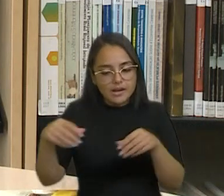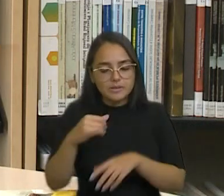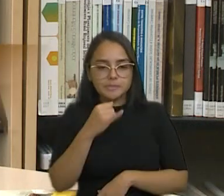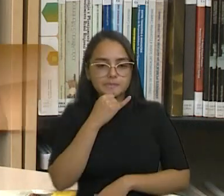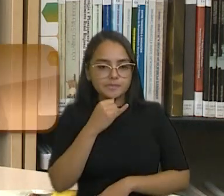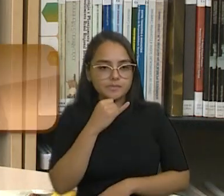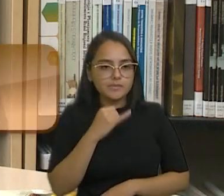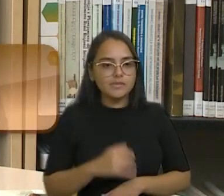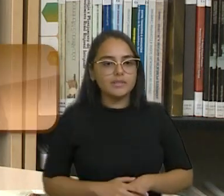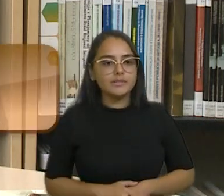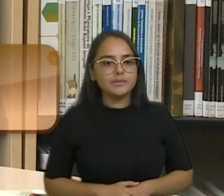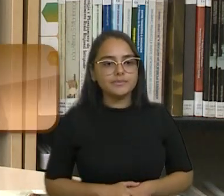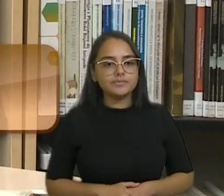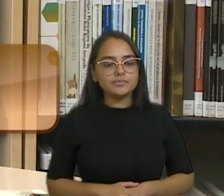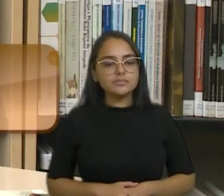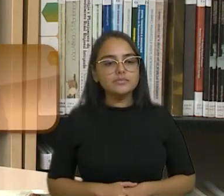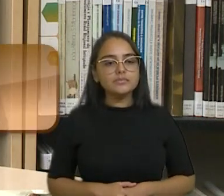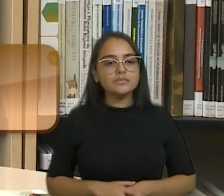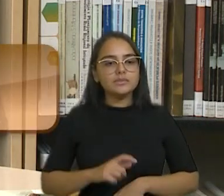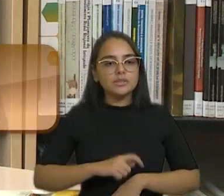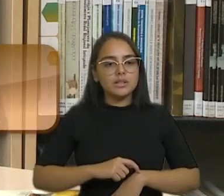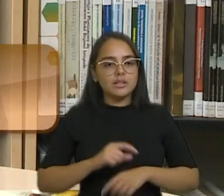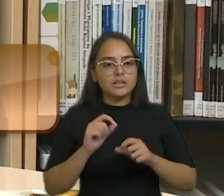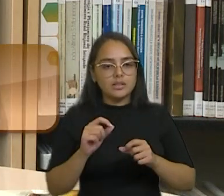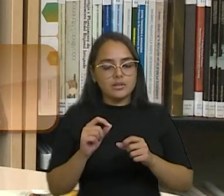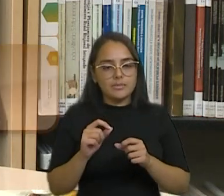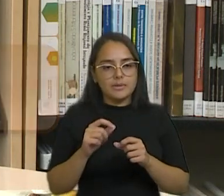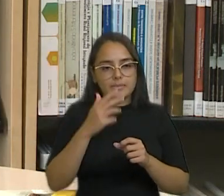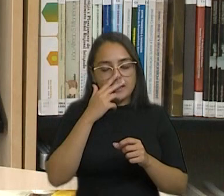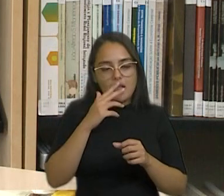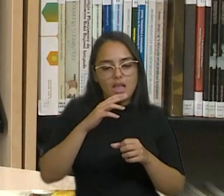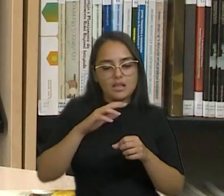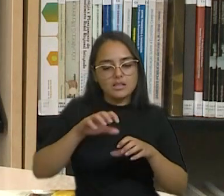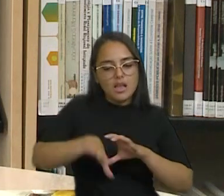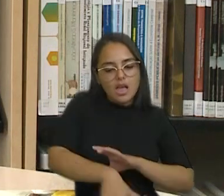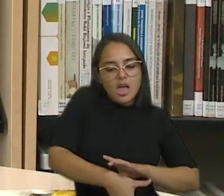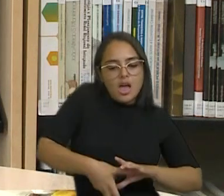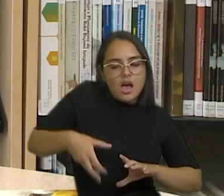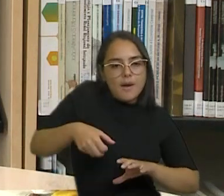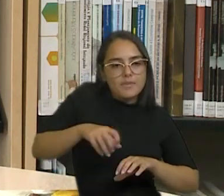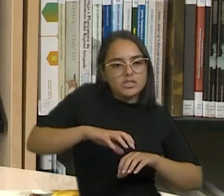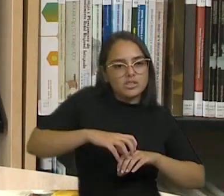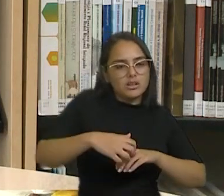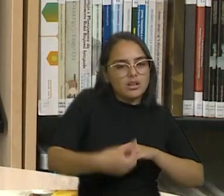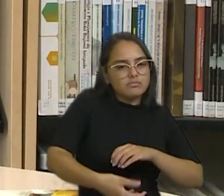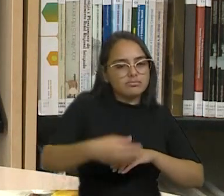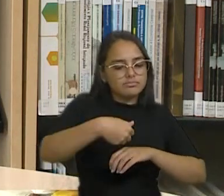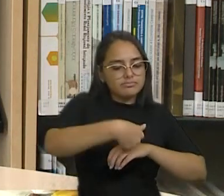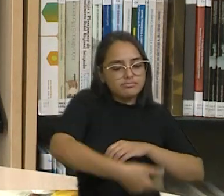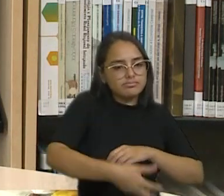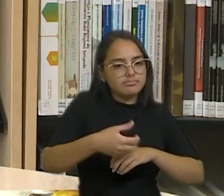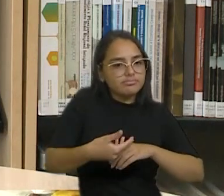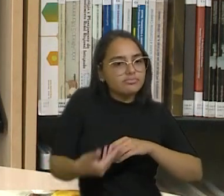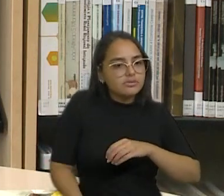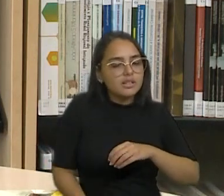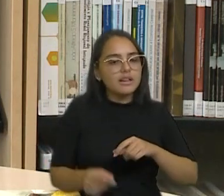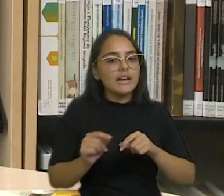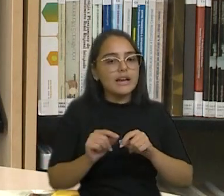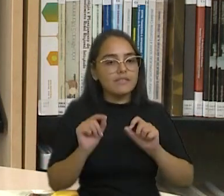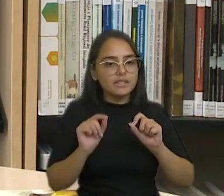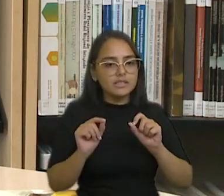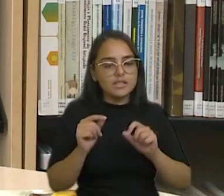exemplo, o momento de tirar a casca da mandioca, né? Tirar a casca do tubérculo, né? É feito, né?